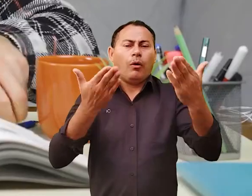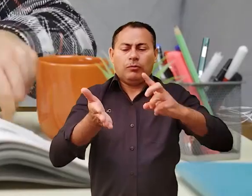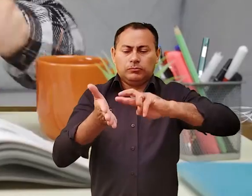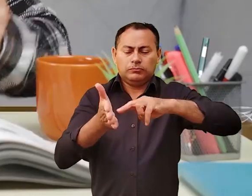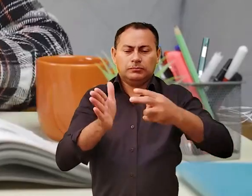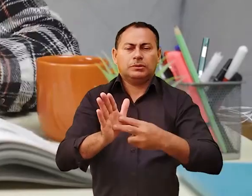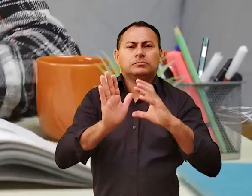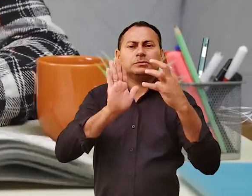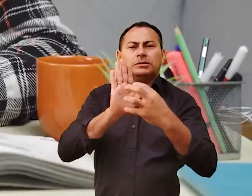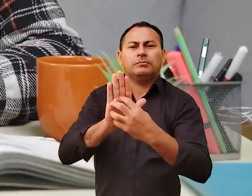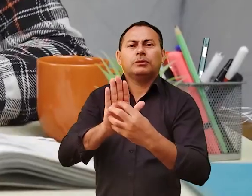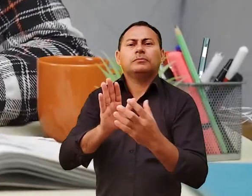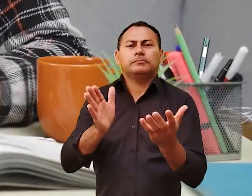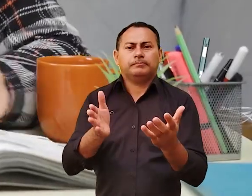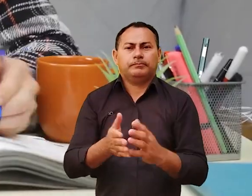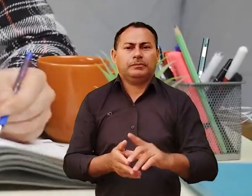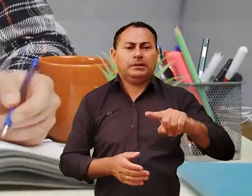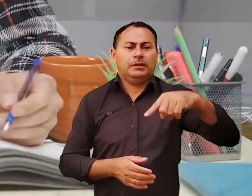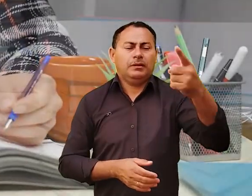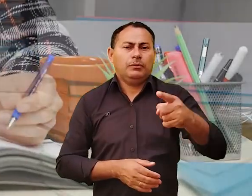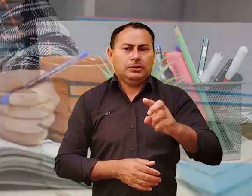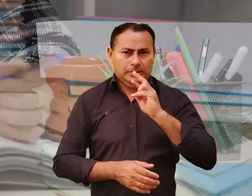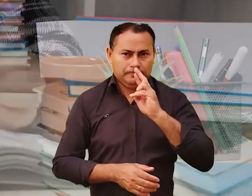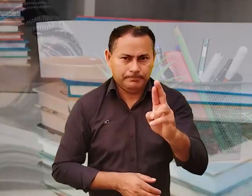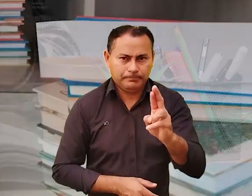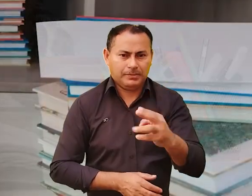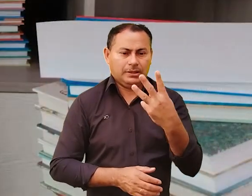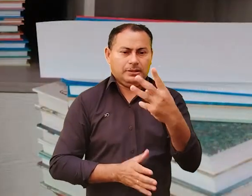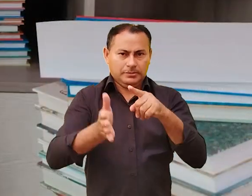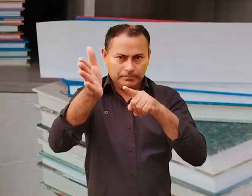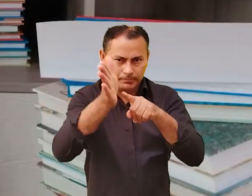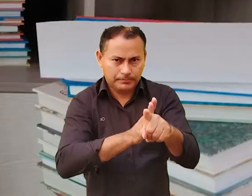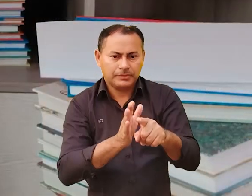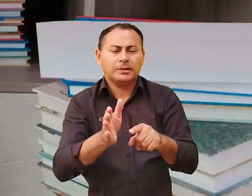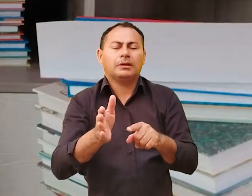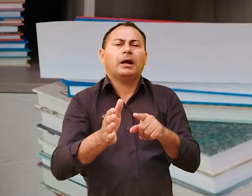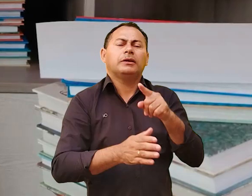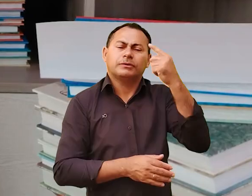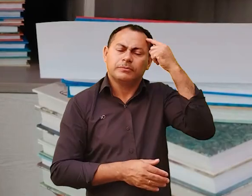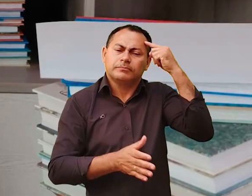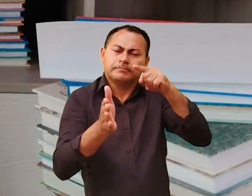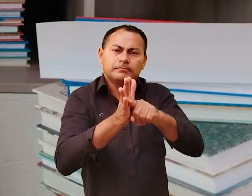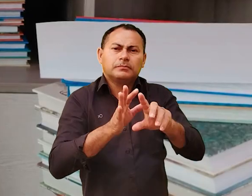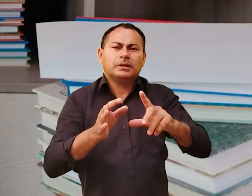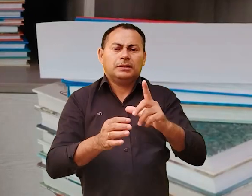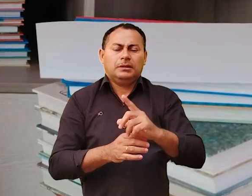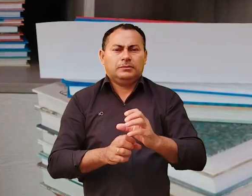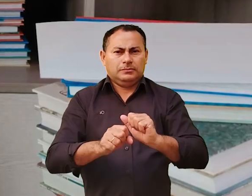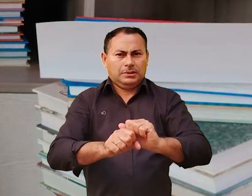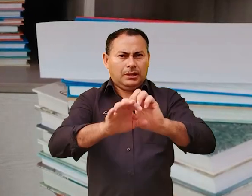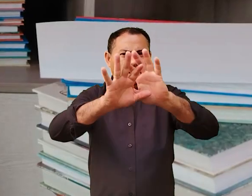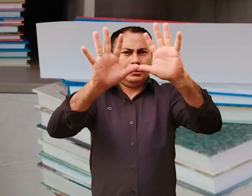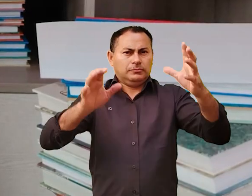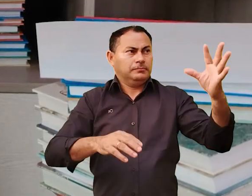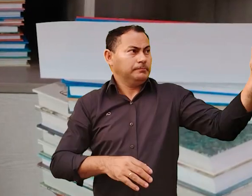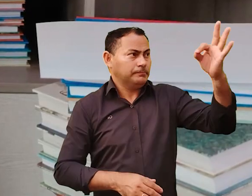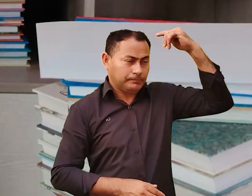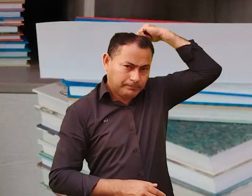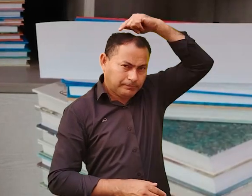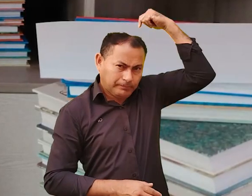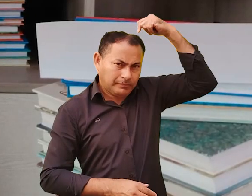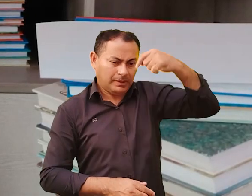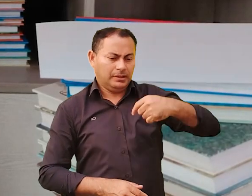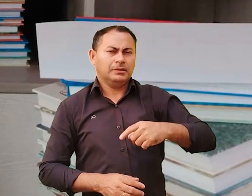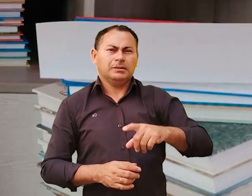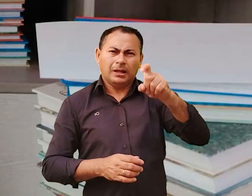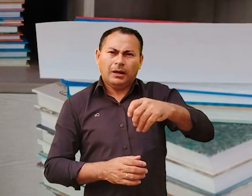o significado dos símbolos? Depois que responder a estas 3 perguntas, pergunte-se aí. Depois de ter sido esclarecido pelo Espírito Santo, será